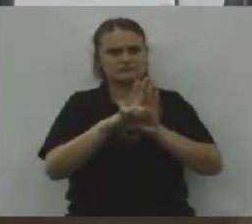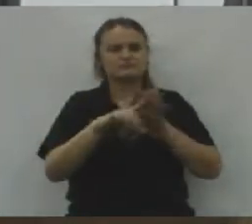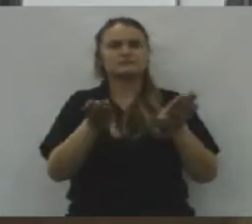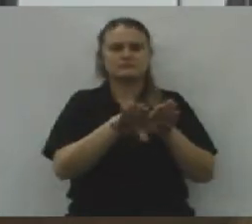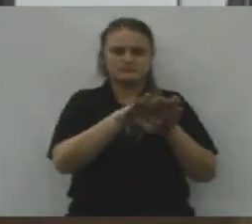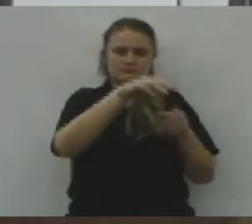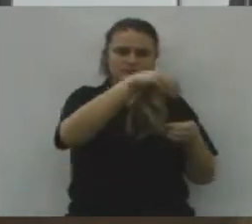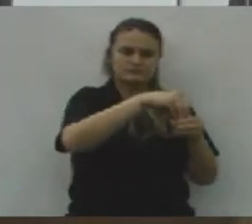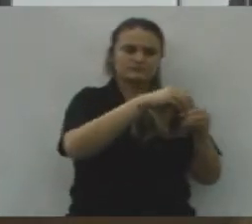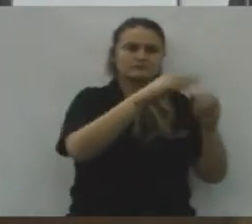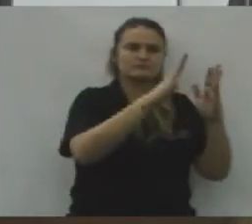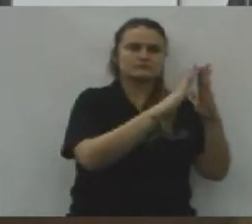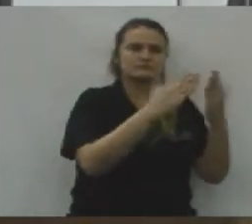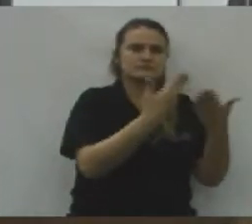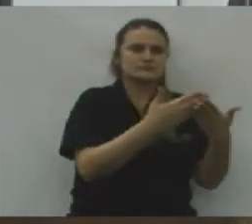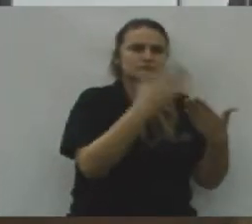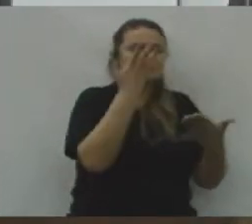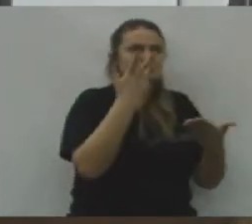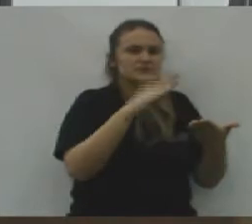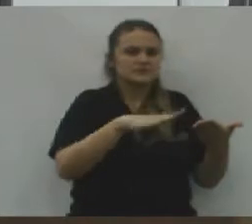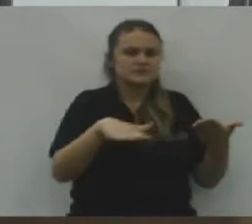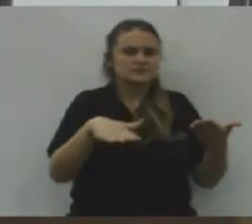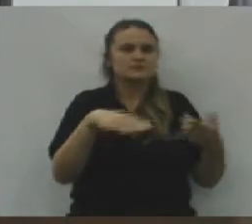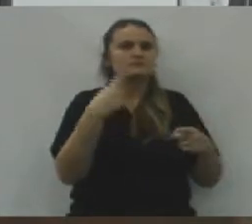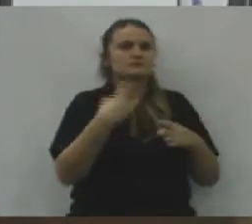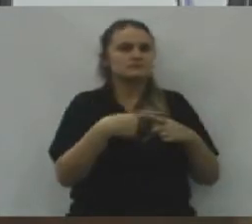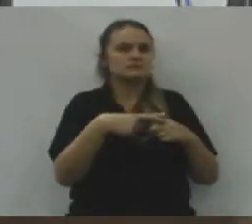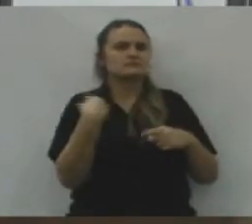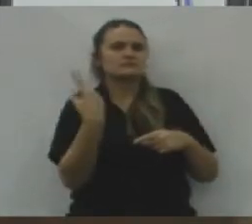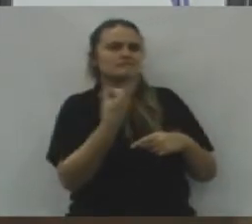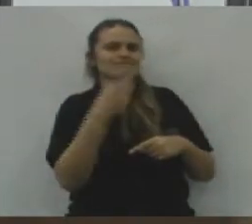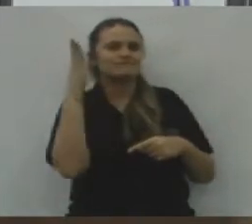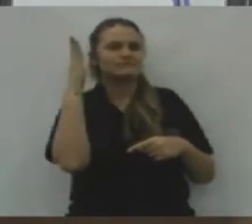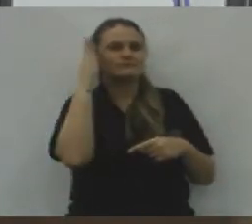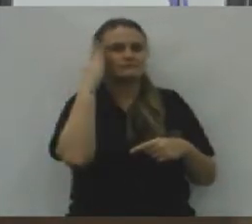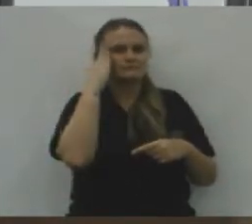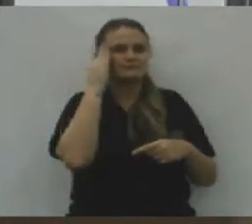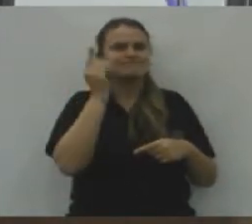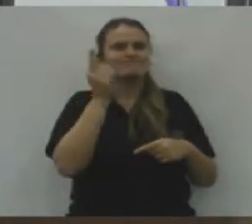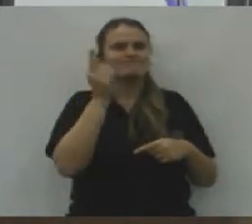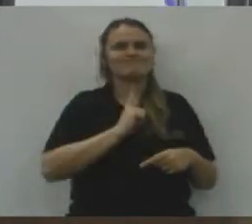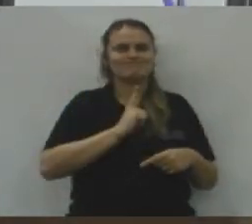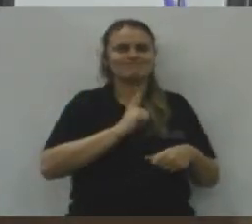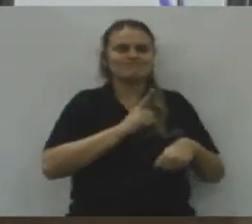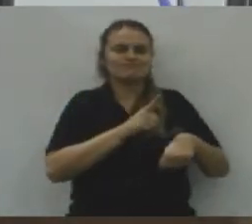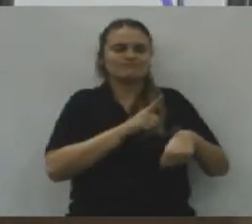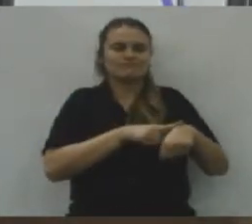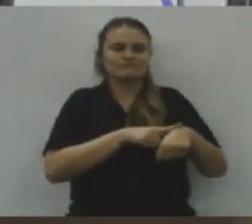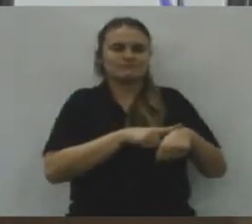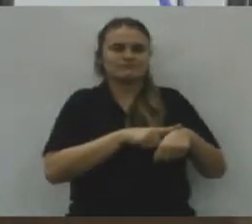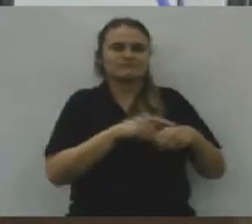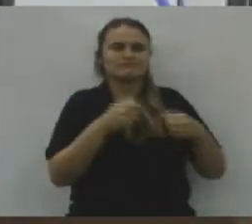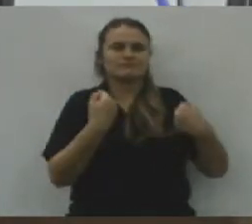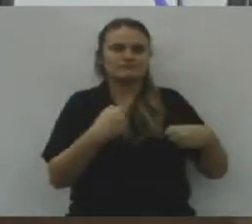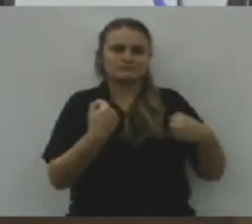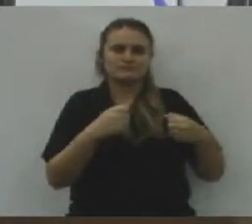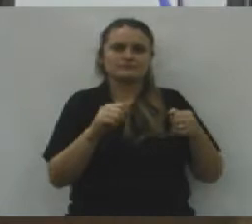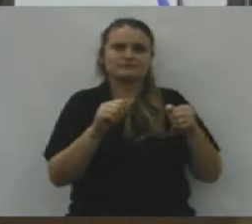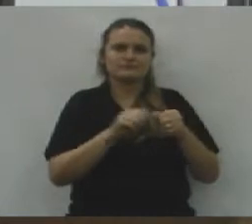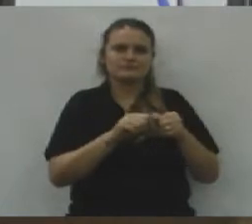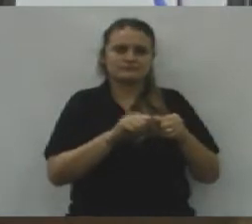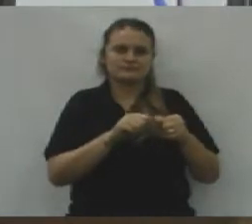CMEs, porque nós sabemos também que existe um período, né, que precisa ser feito